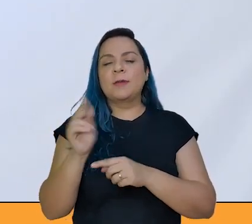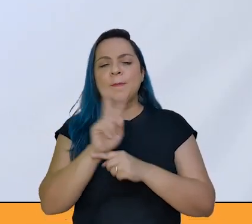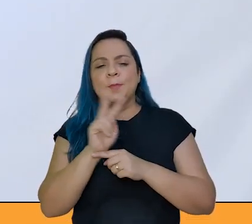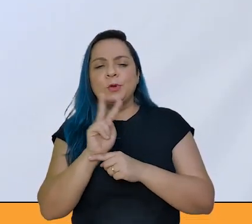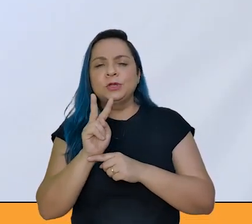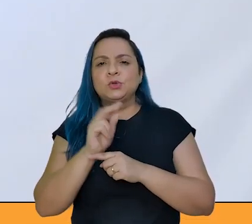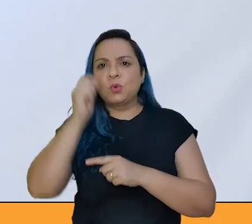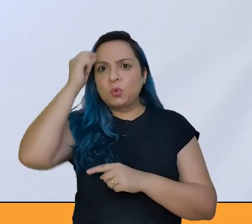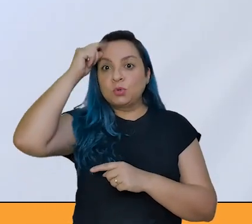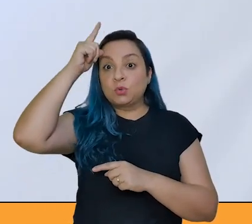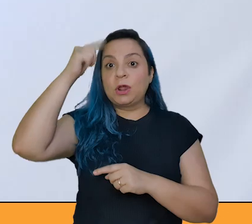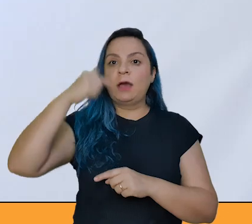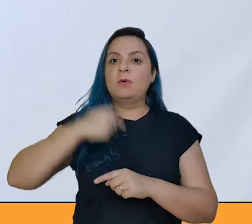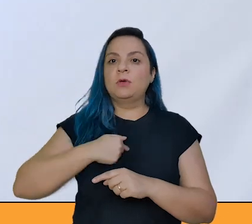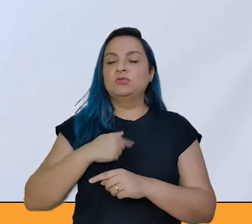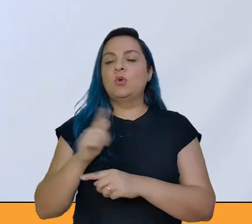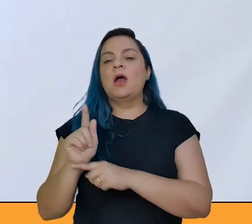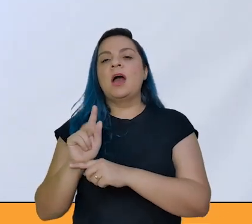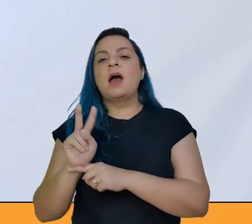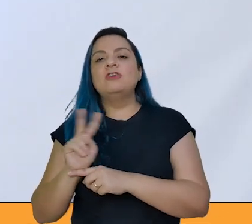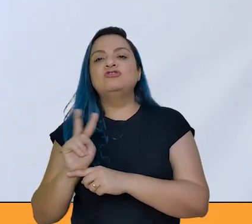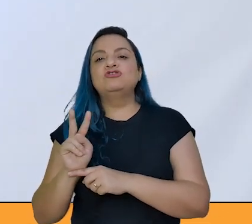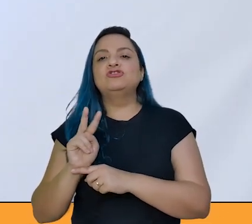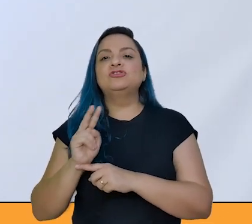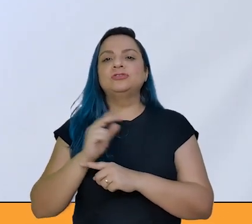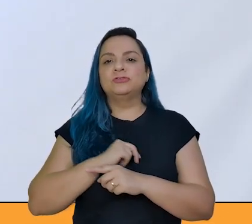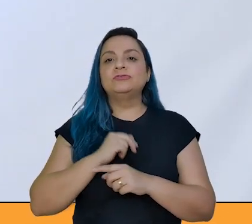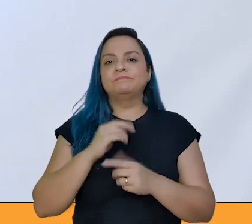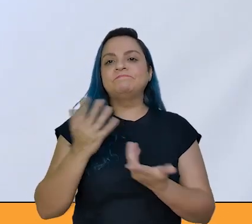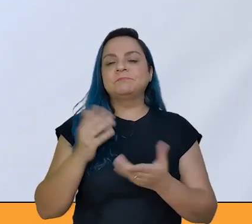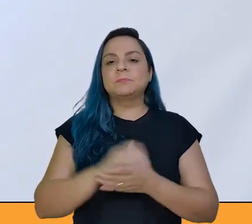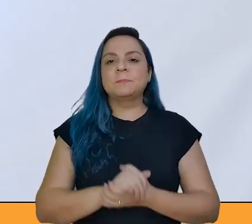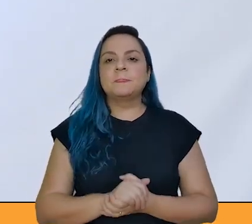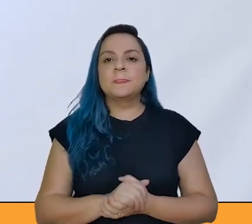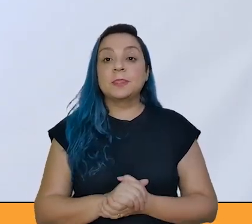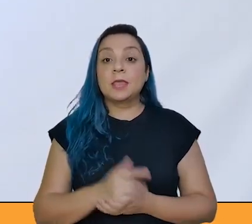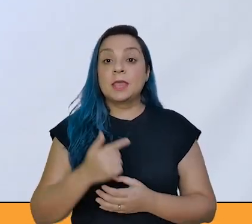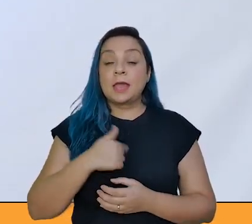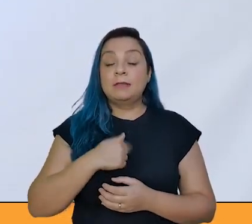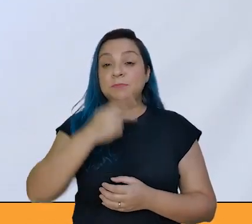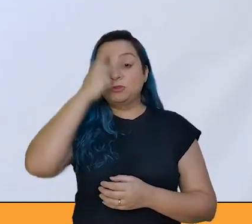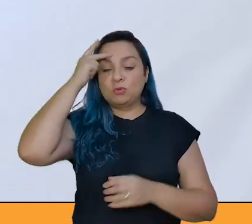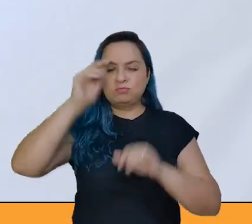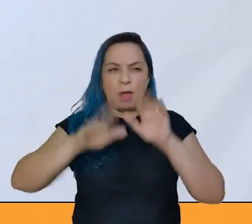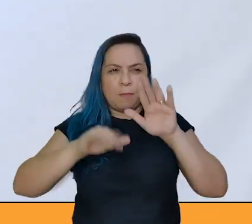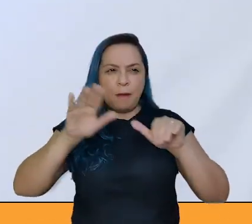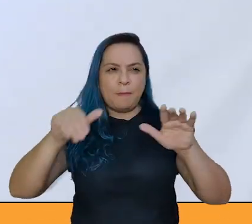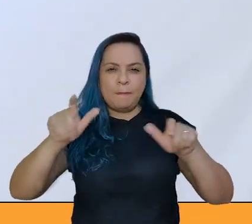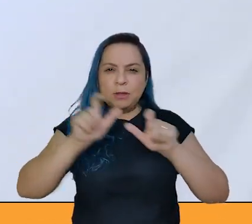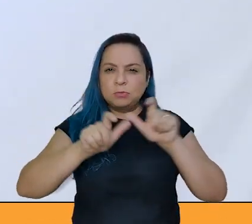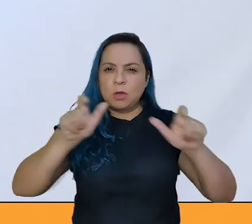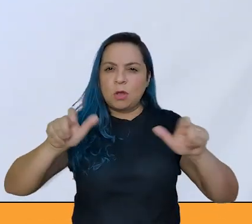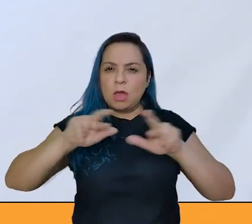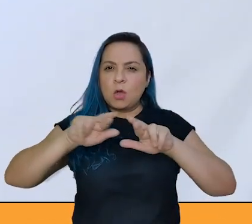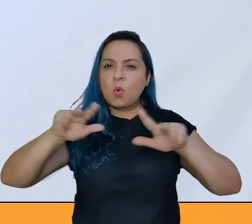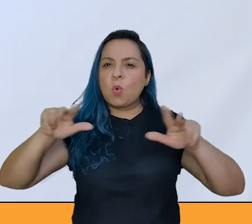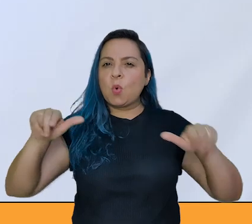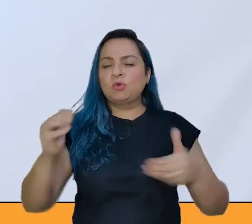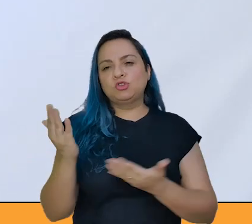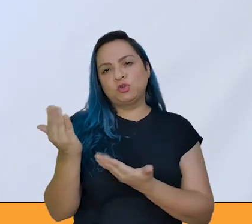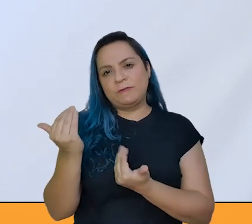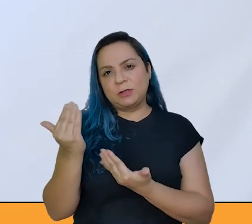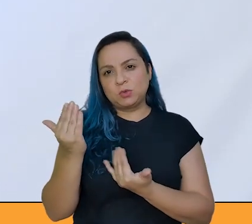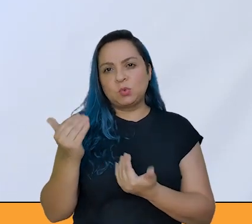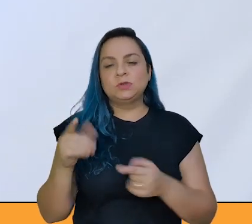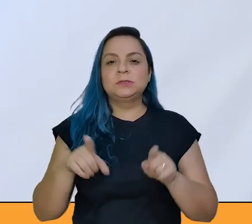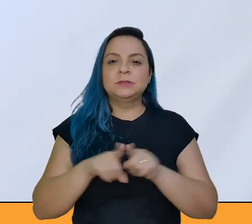como agente de formação também na Zona Sul de São Paulo. E é um programa que acolhe aí a pluralidade também e a